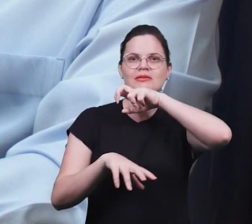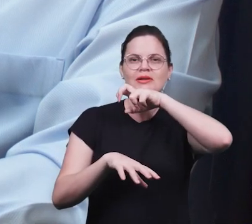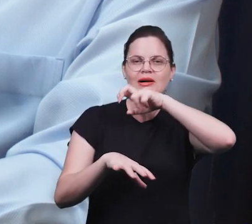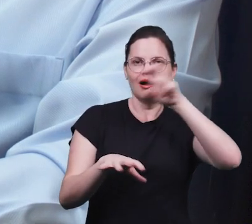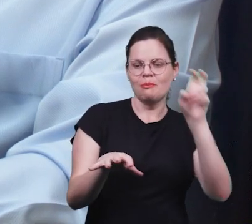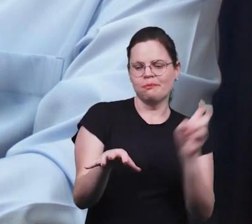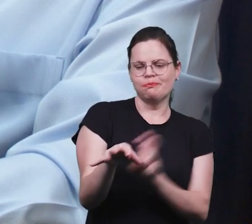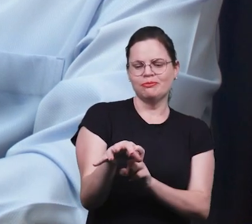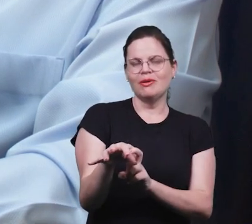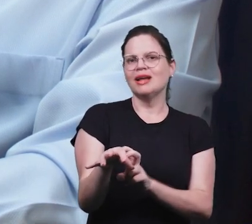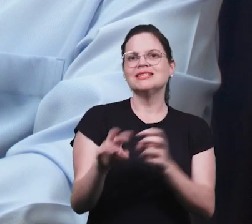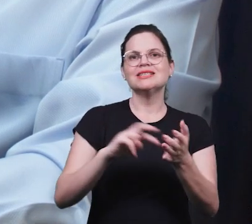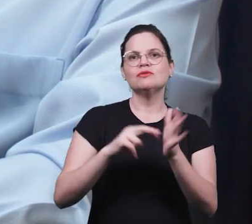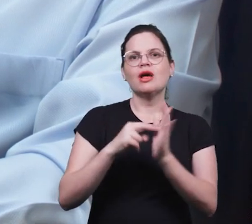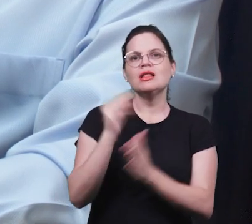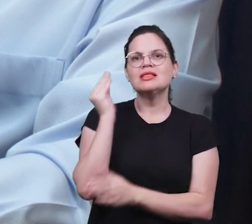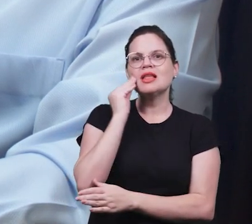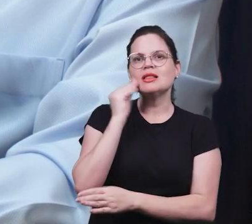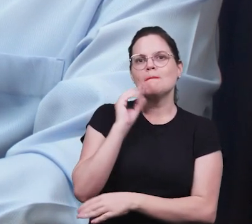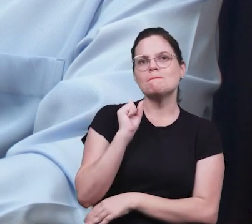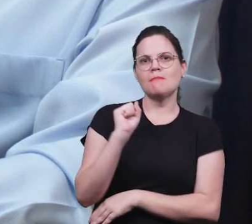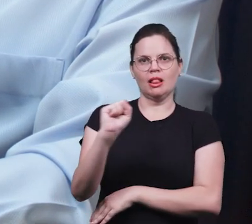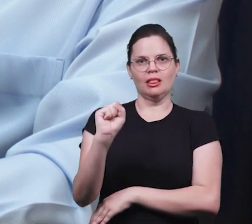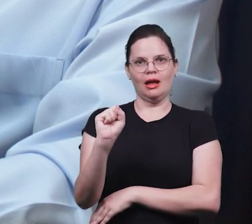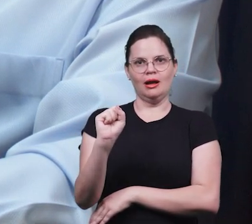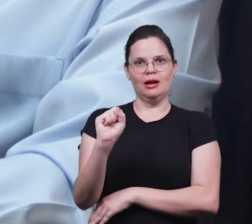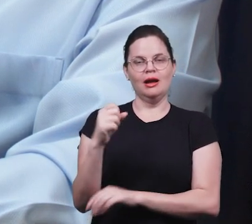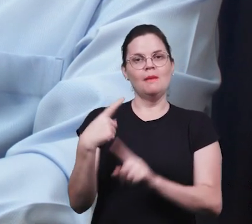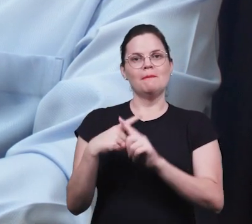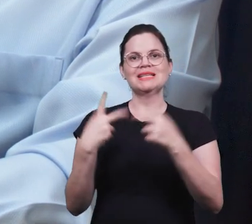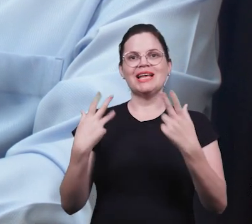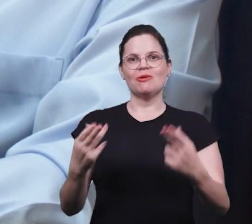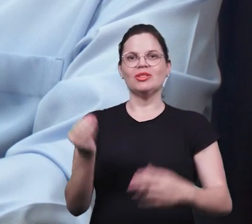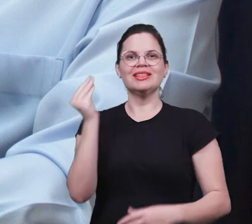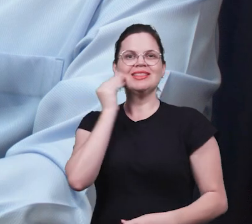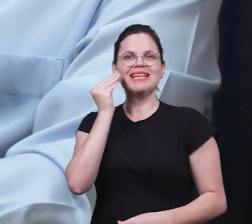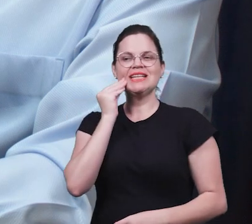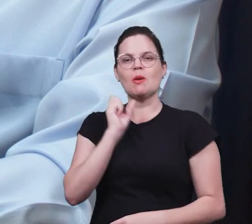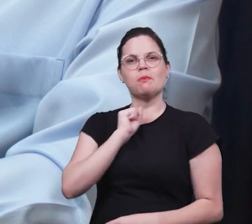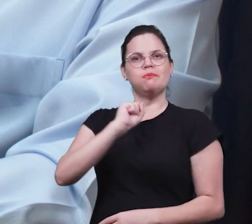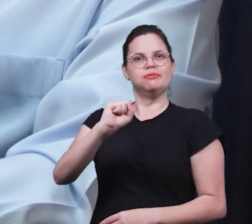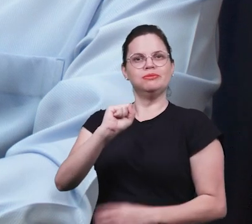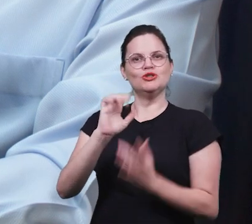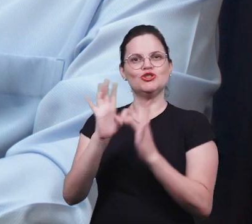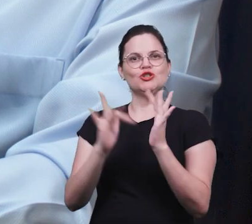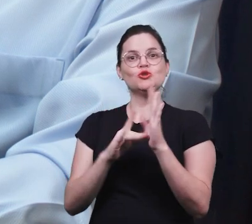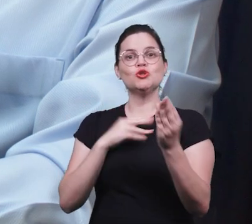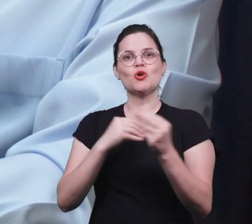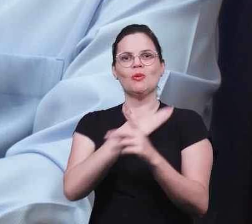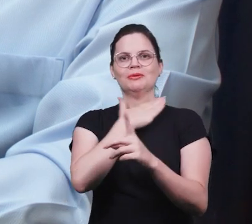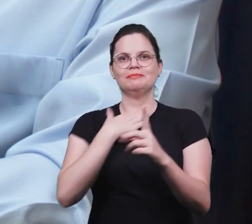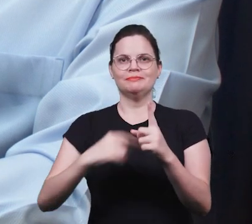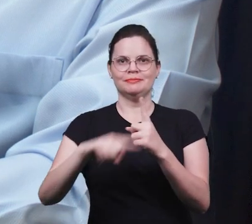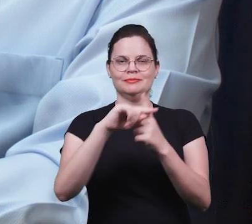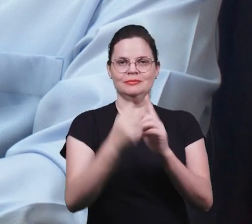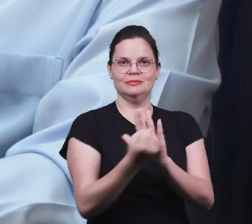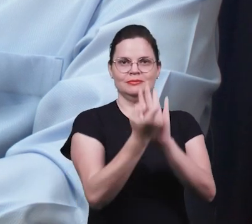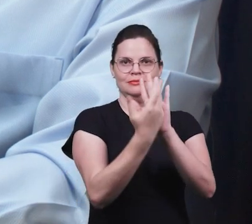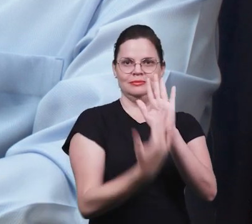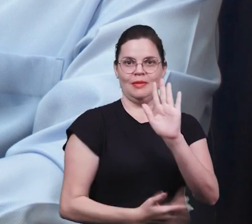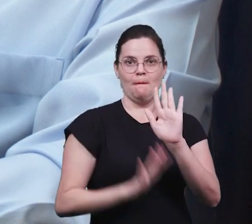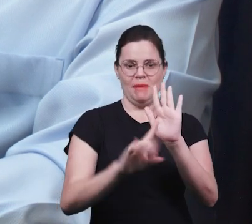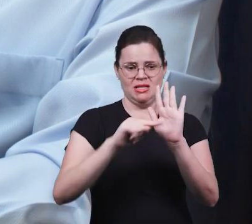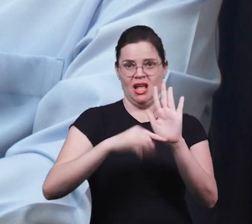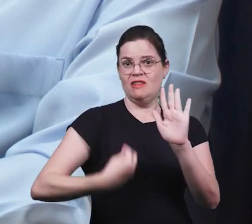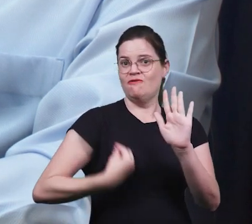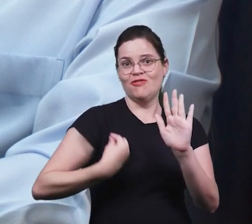Ele ressuscitou. Glória a Jesus. E quando ele ressuscitou, no derramar do seu sangue, na sua ressurreição, a palavra de